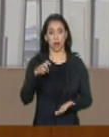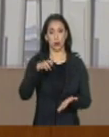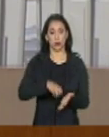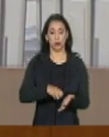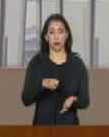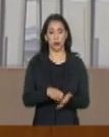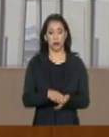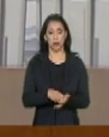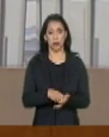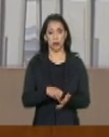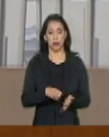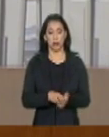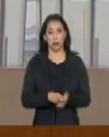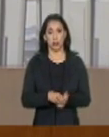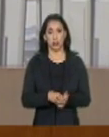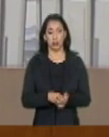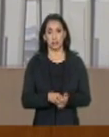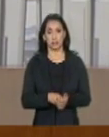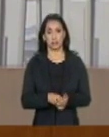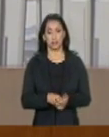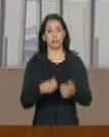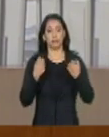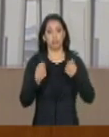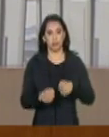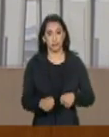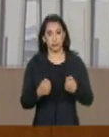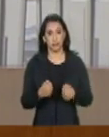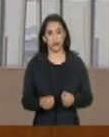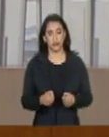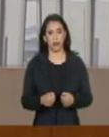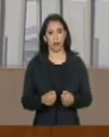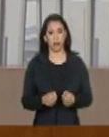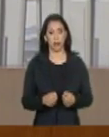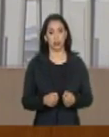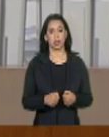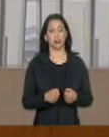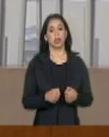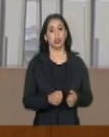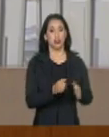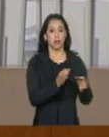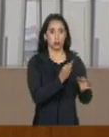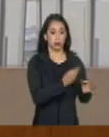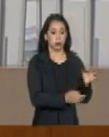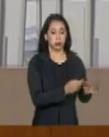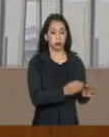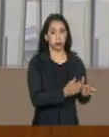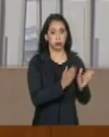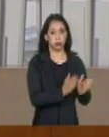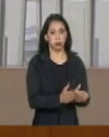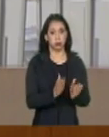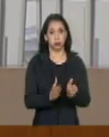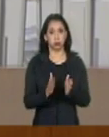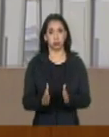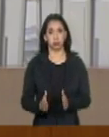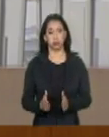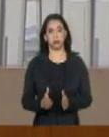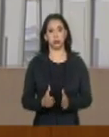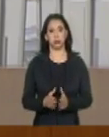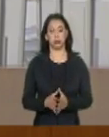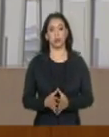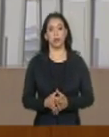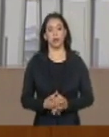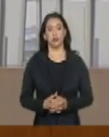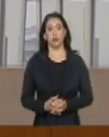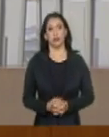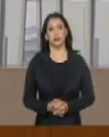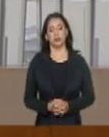é explicitamente necessário o trânsito em julgado. Ele vem a partir da opção normativa.